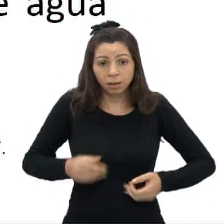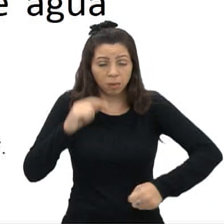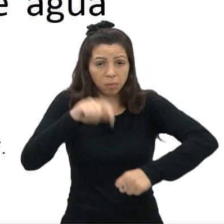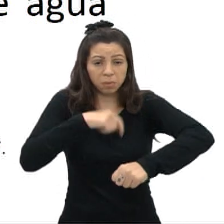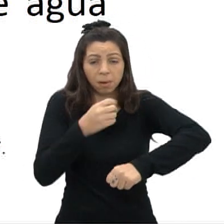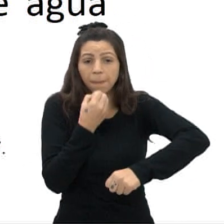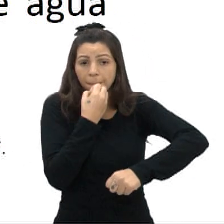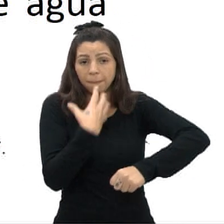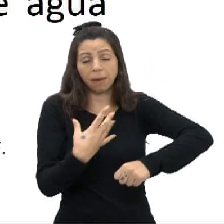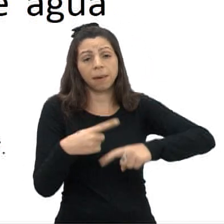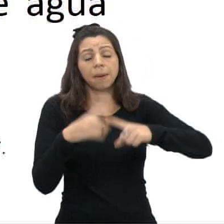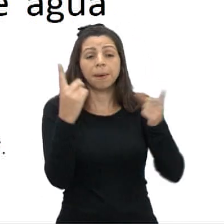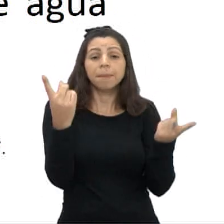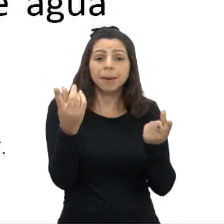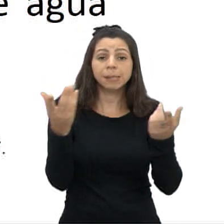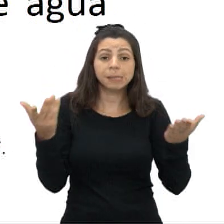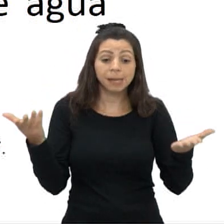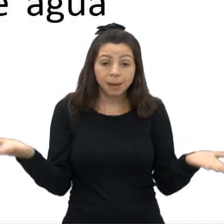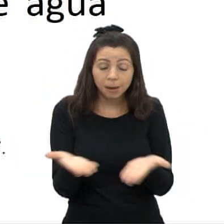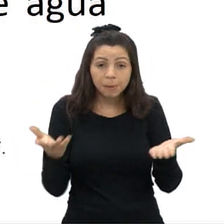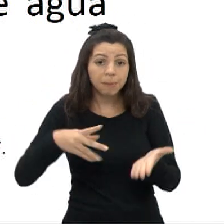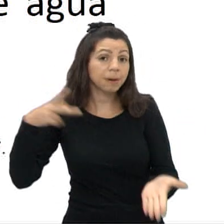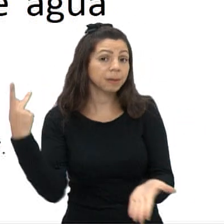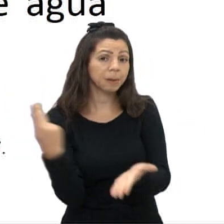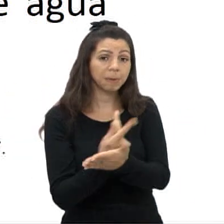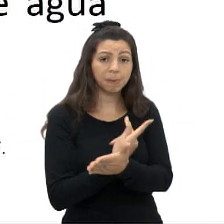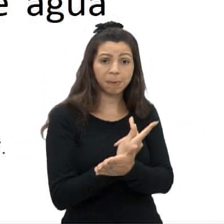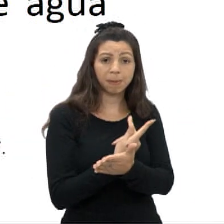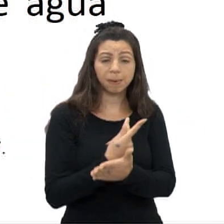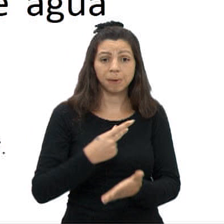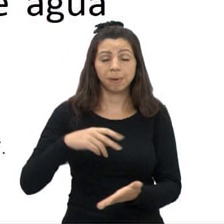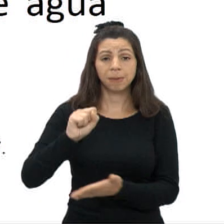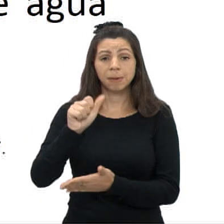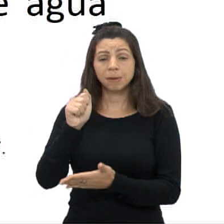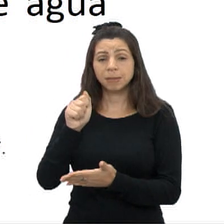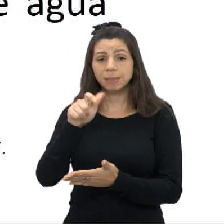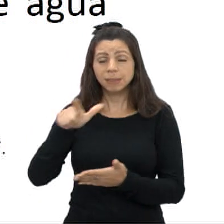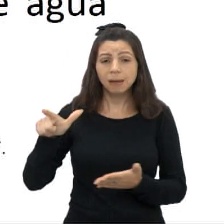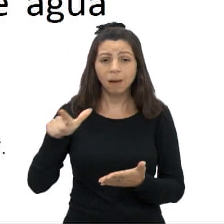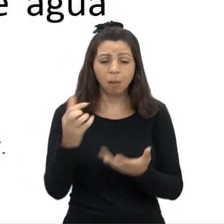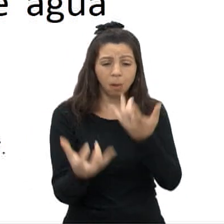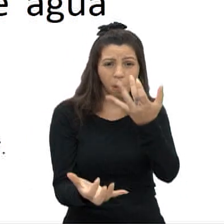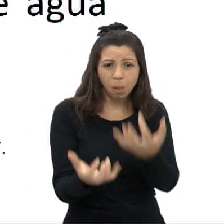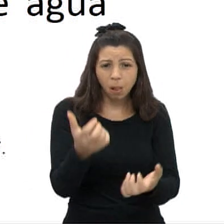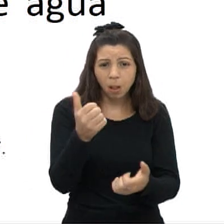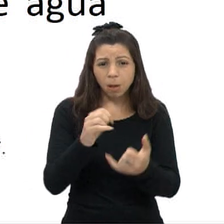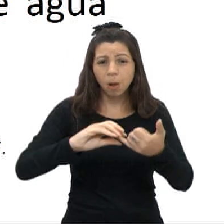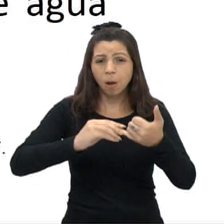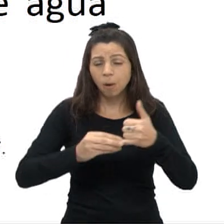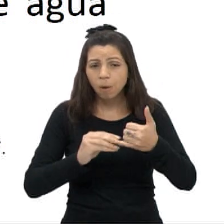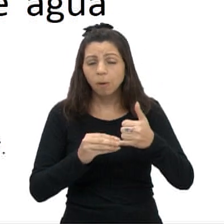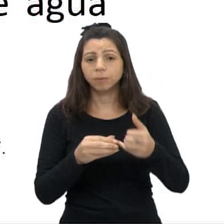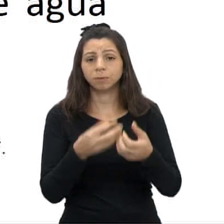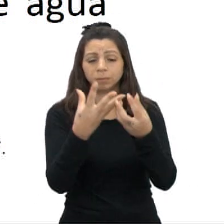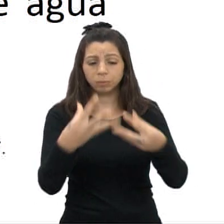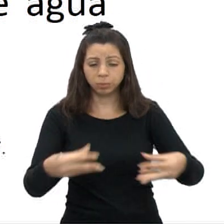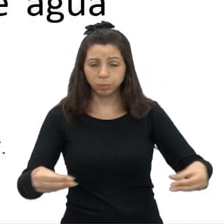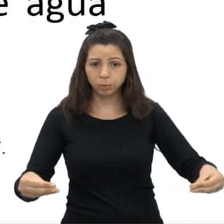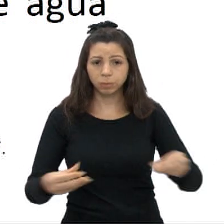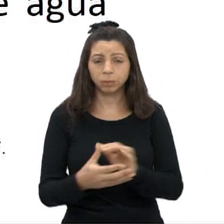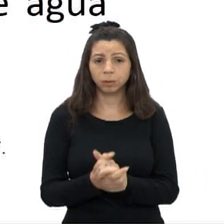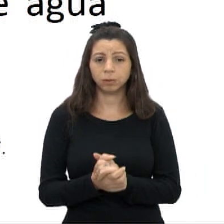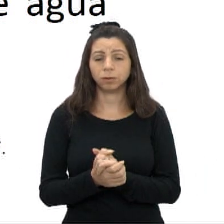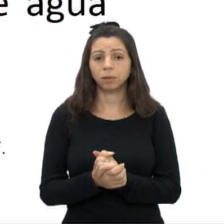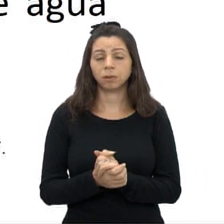mas desta vez errou a mão. Salgou tudo e queimou o arroz. Eu deixei cair um pedaço